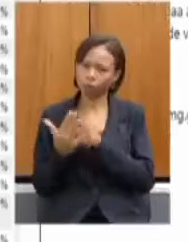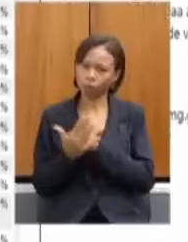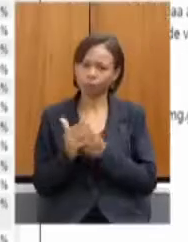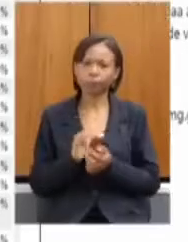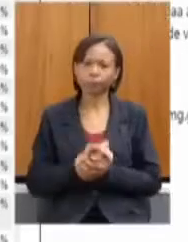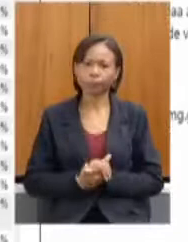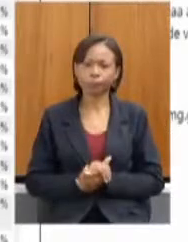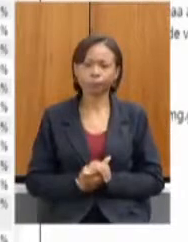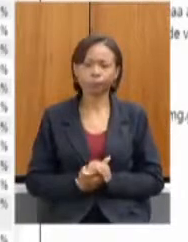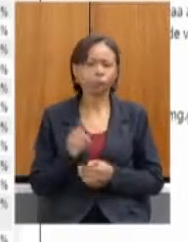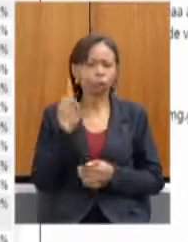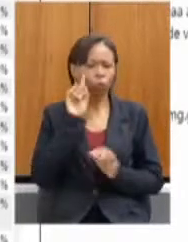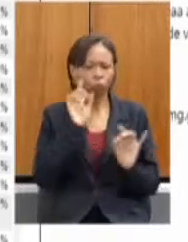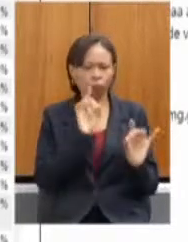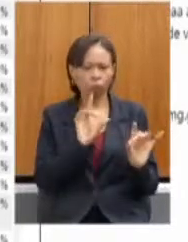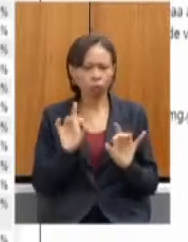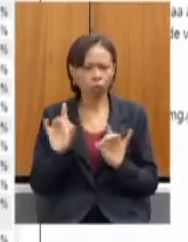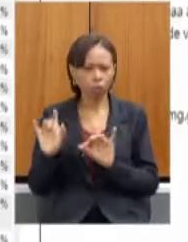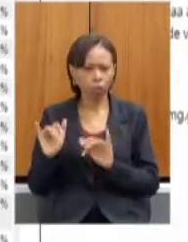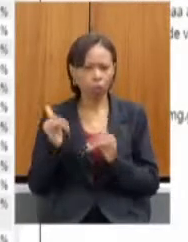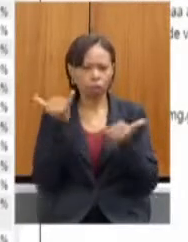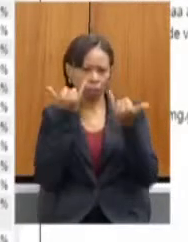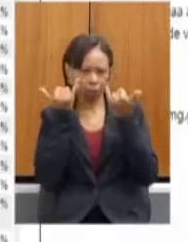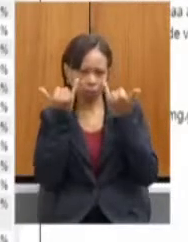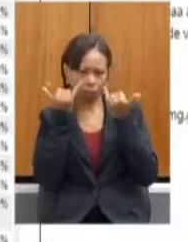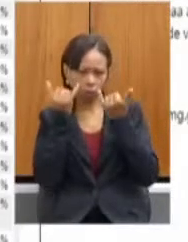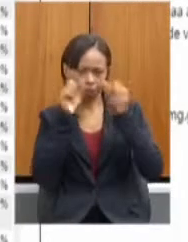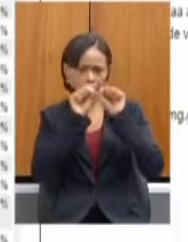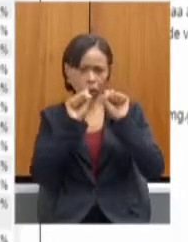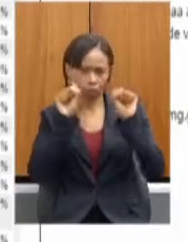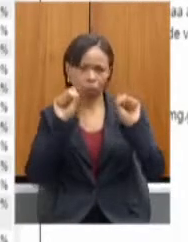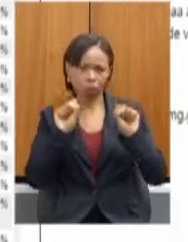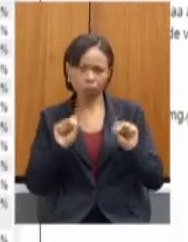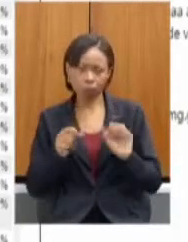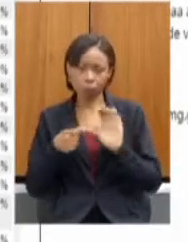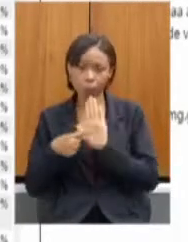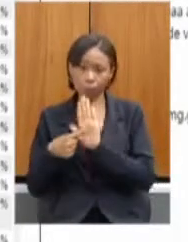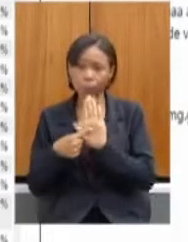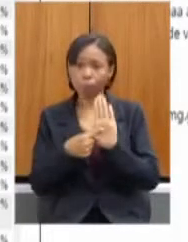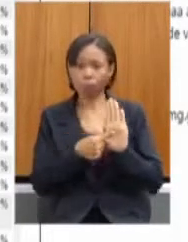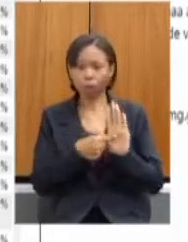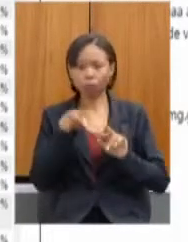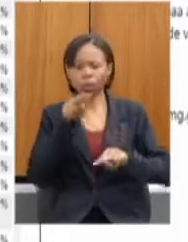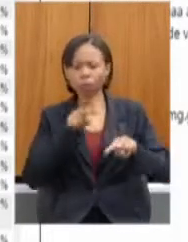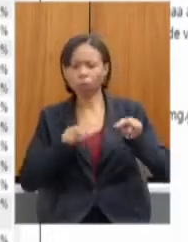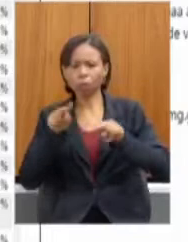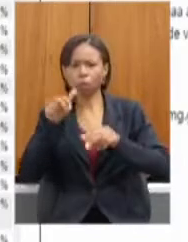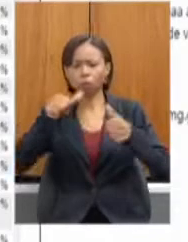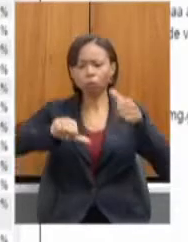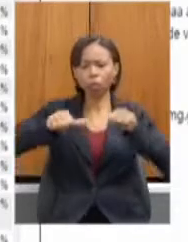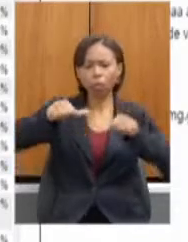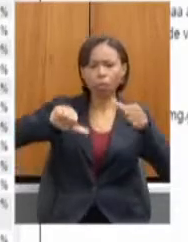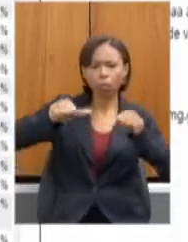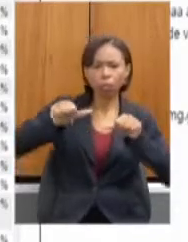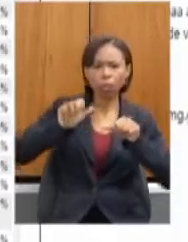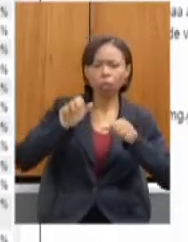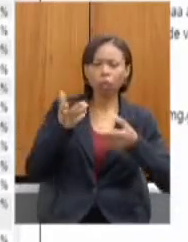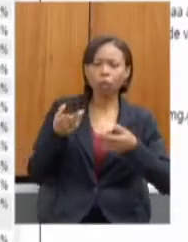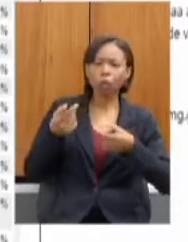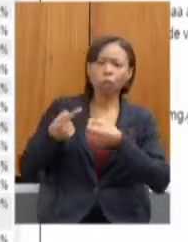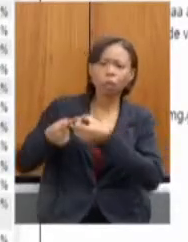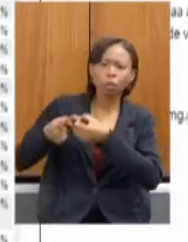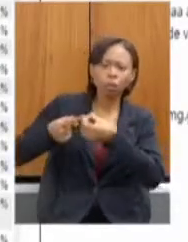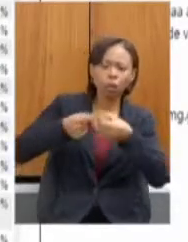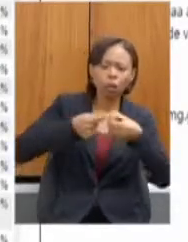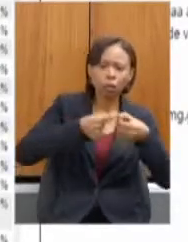o nosso sistema de informação ele traz uma avaliação de todos os municípios e qual que é a